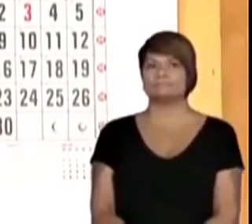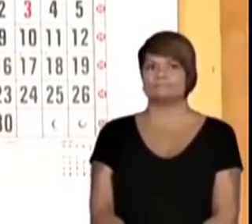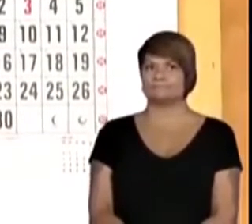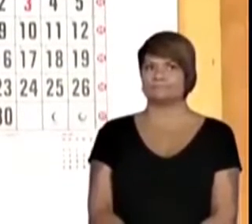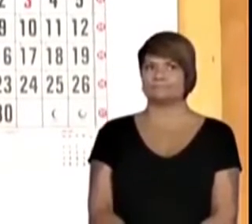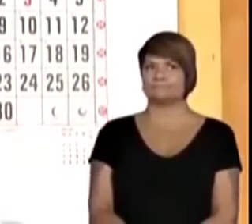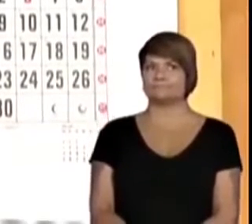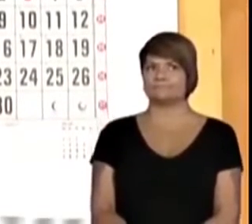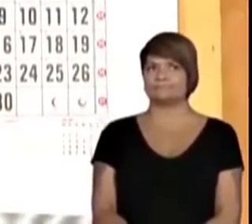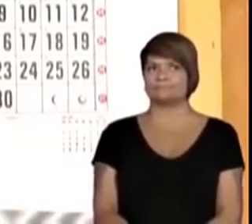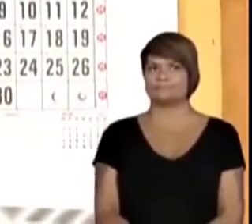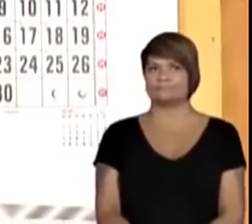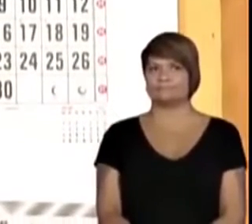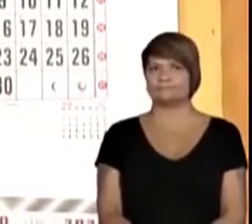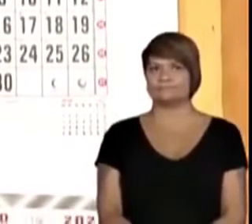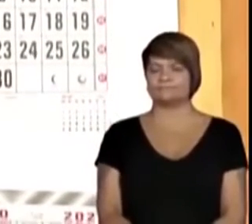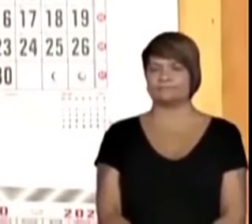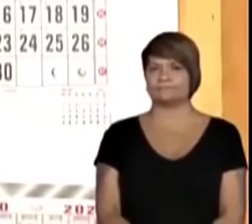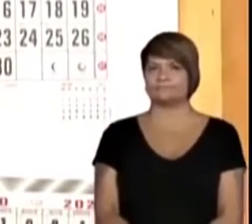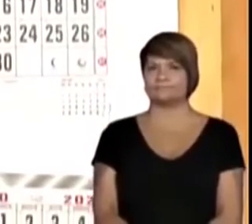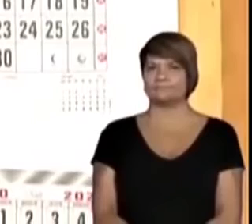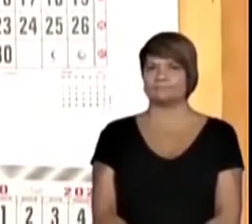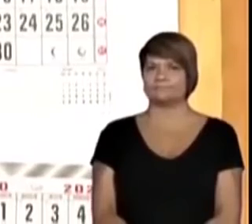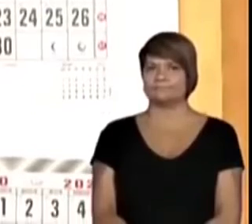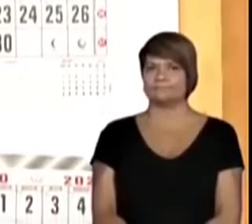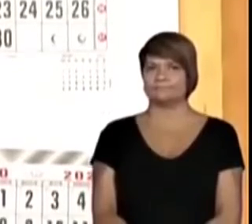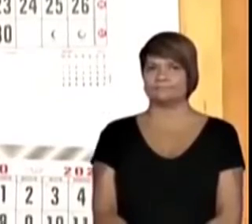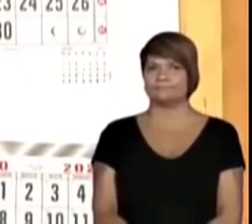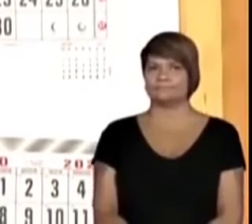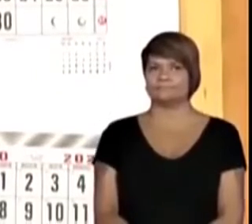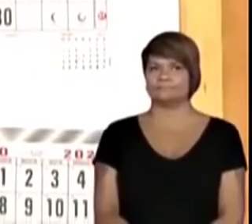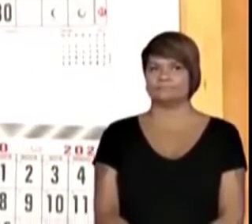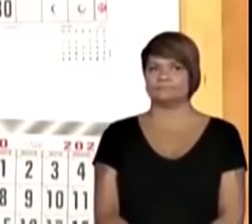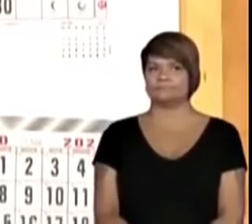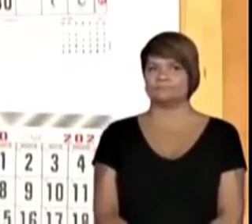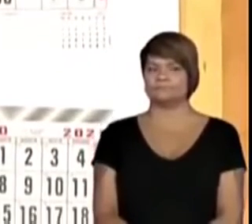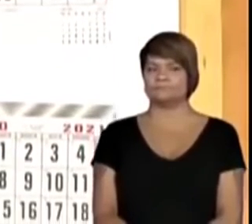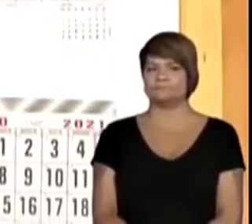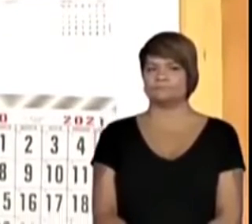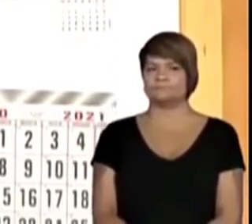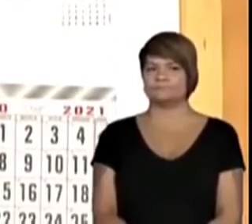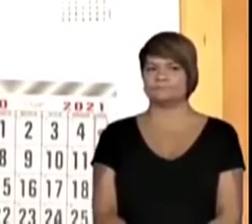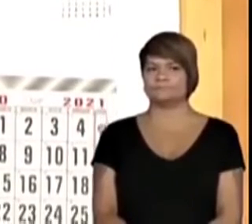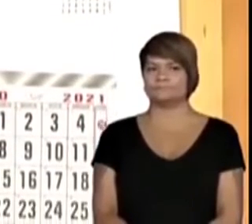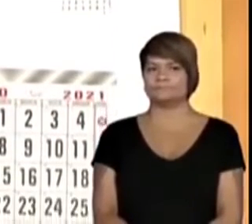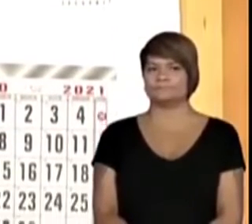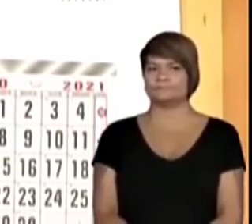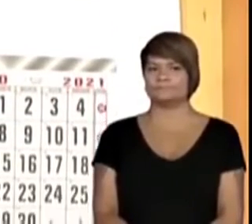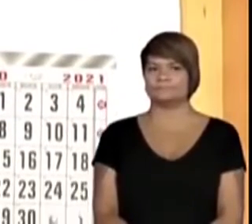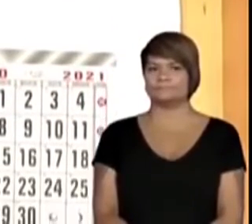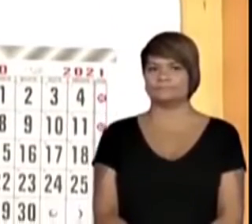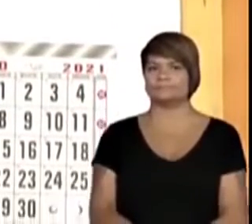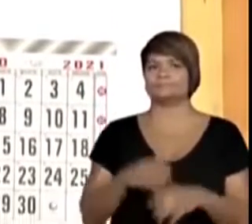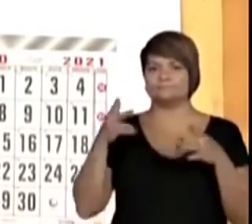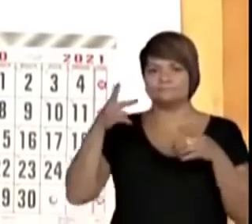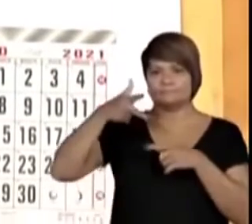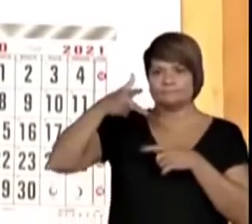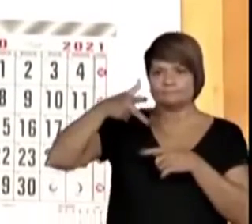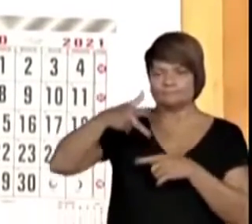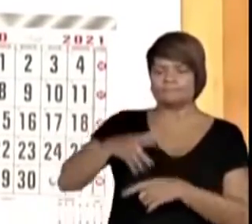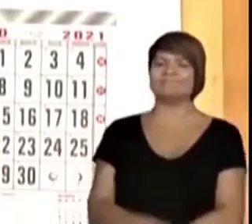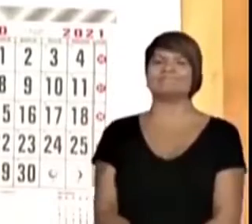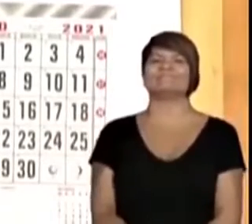porque fica mais fácil. Mais um pouquinho, mais um pouquinho, mais um